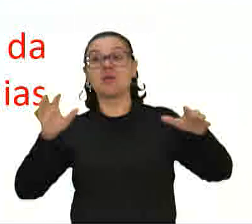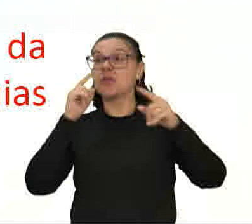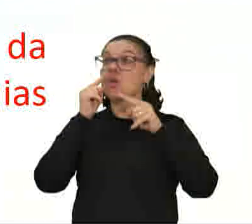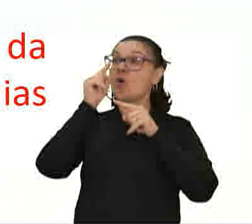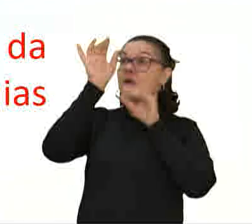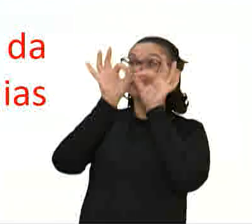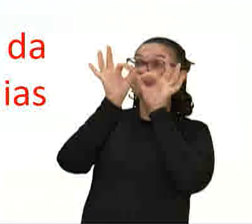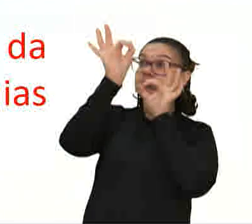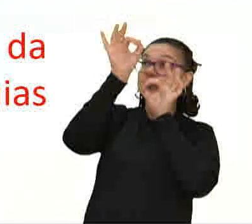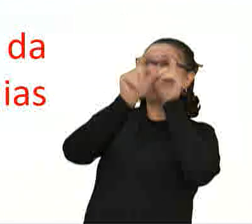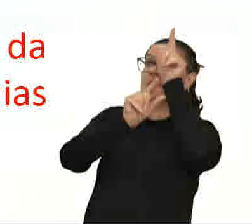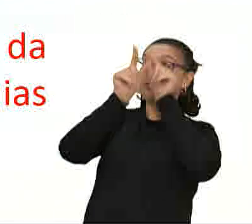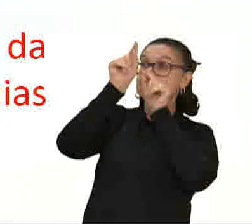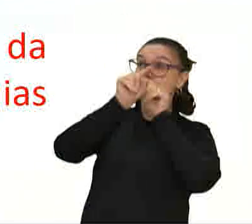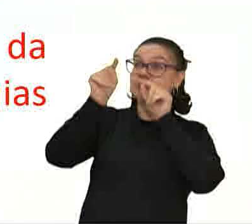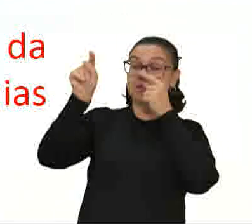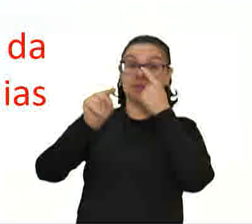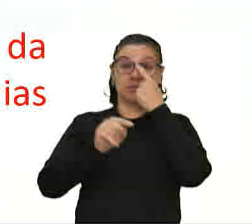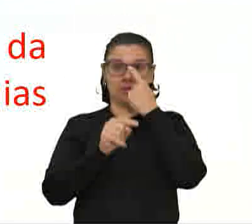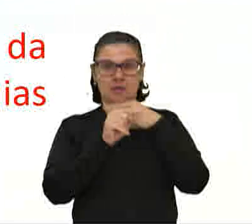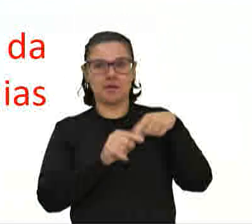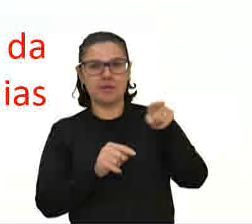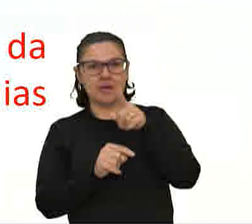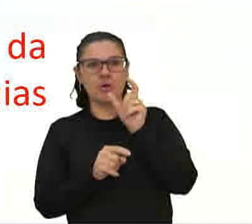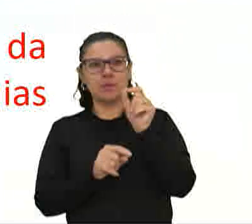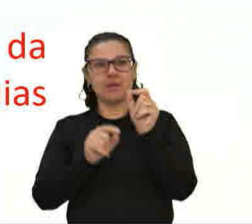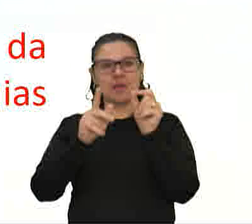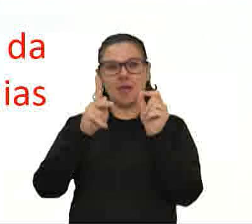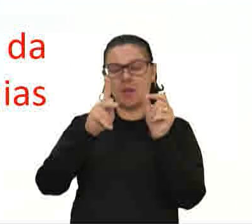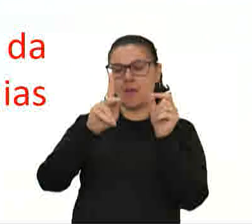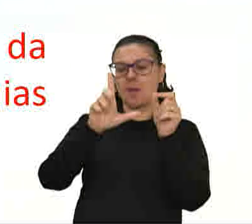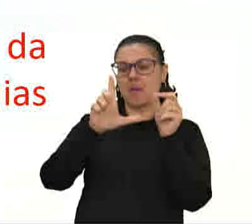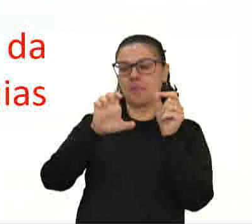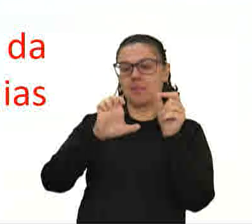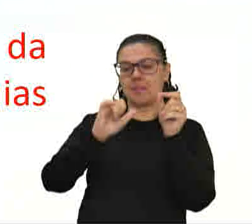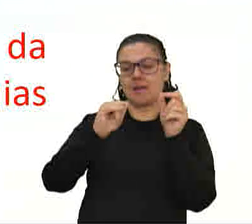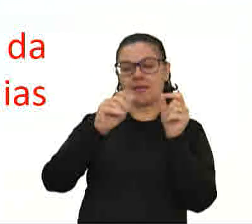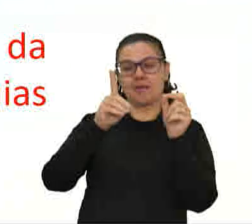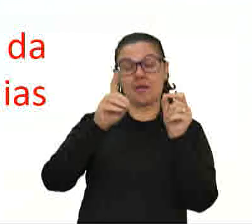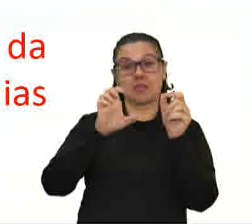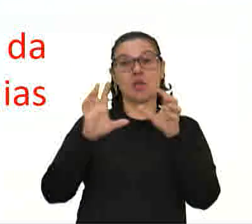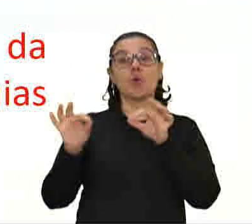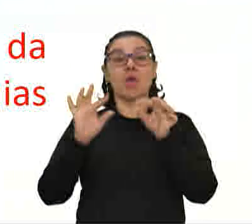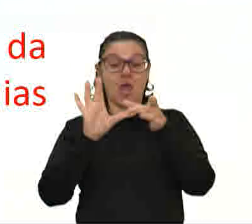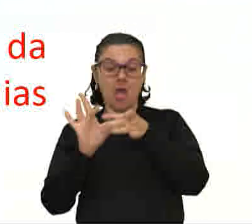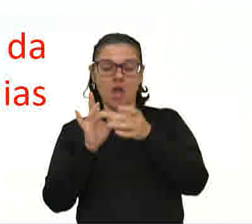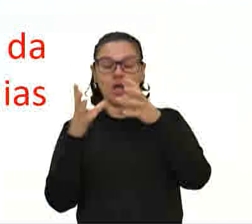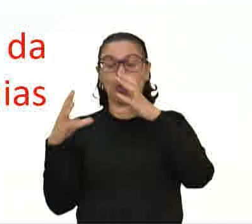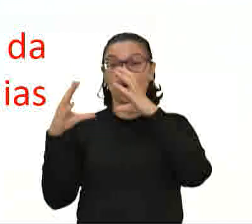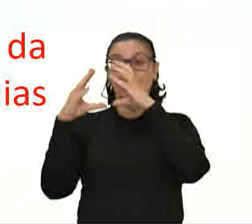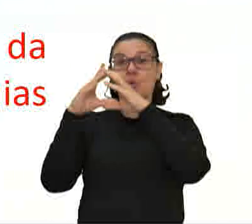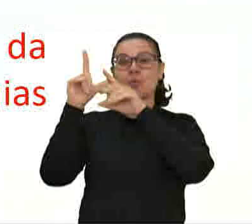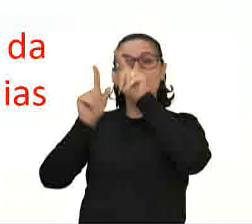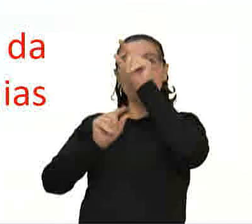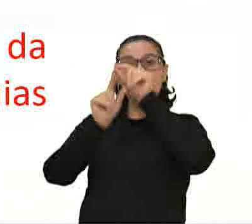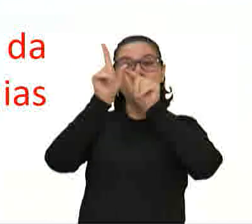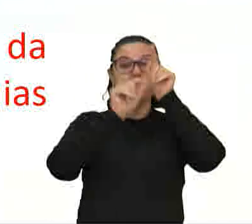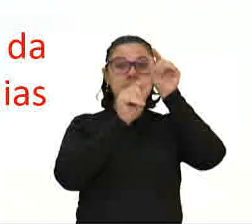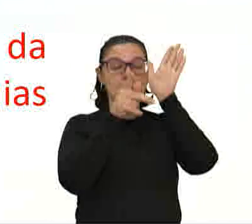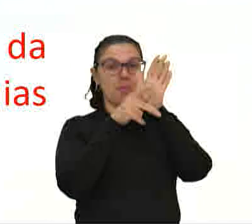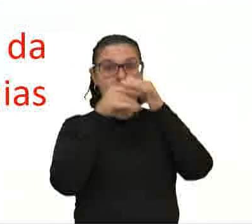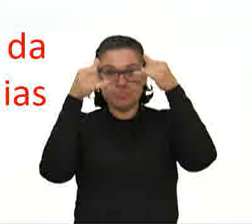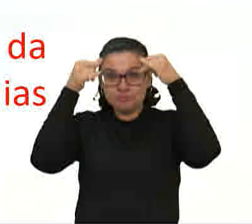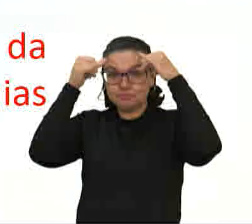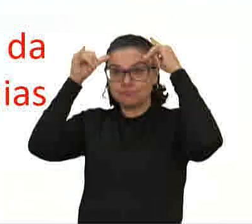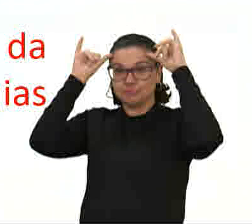céu. A letra B, a pergunta era o que são Pleiades. As Pleiades compõem um conjunto de estrelas da constelação de